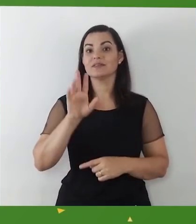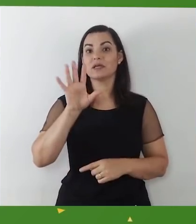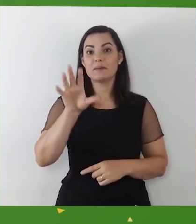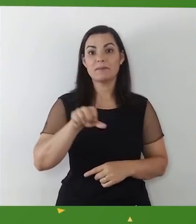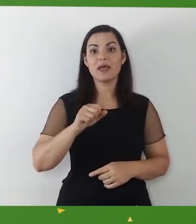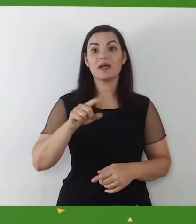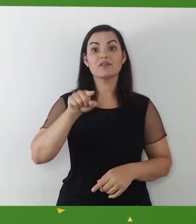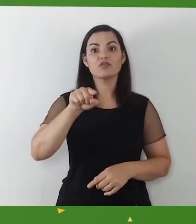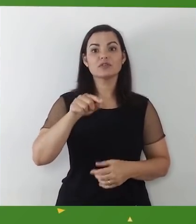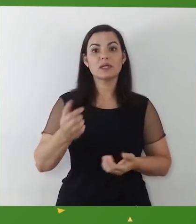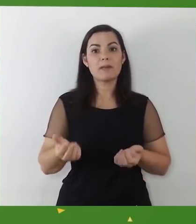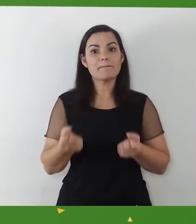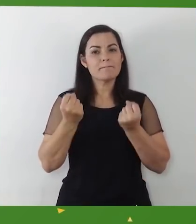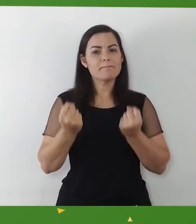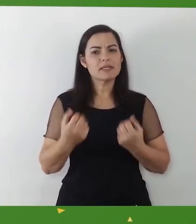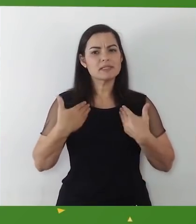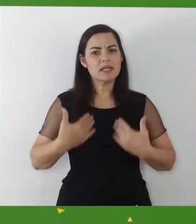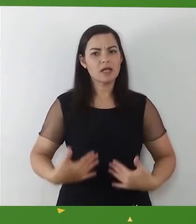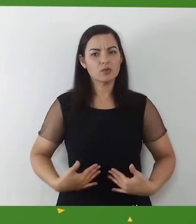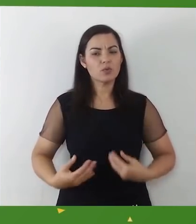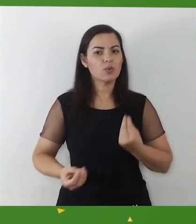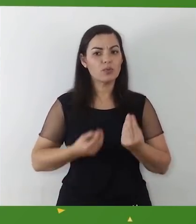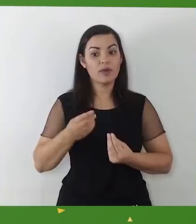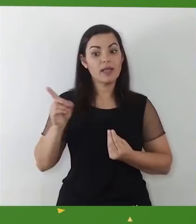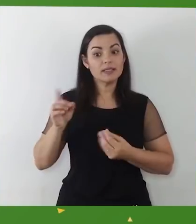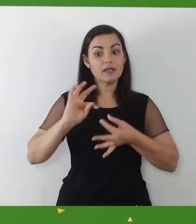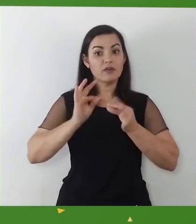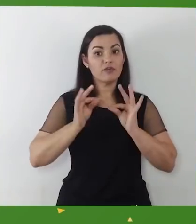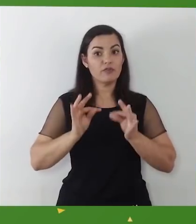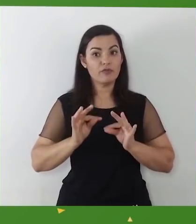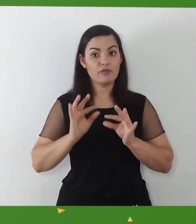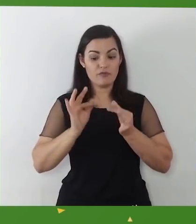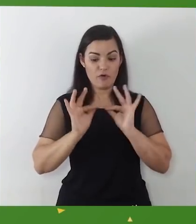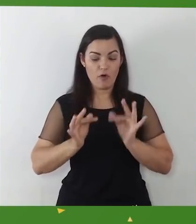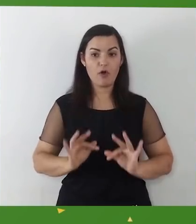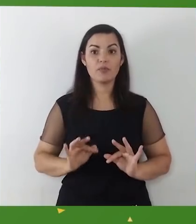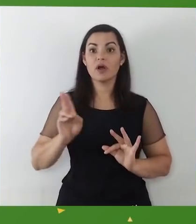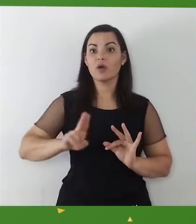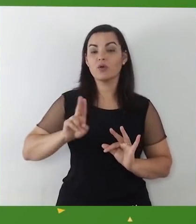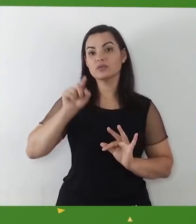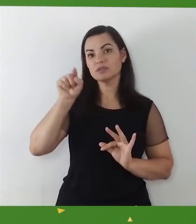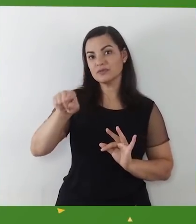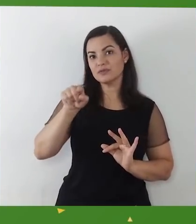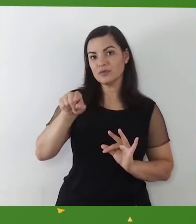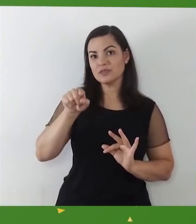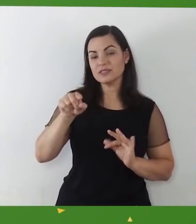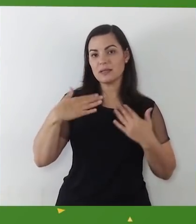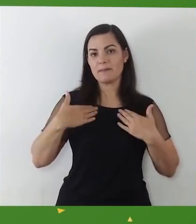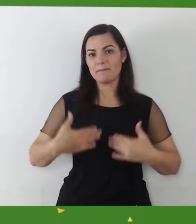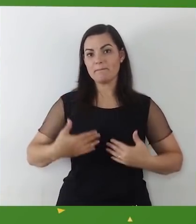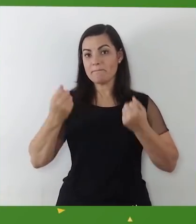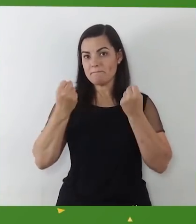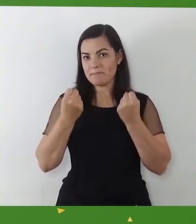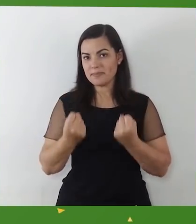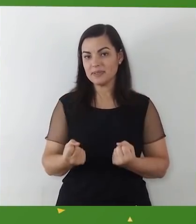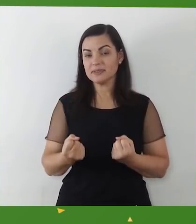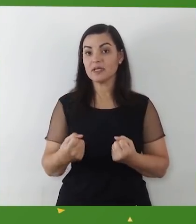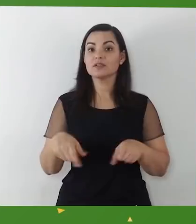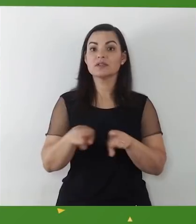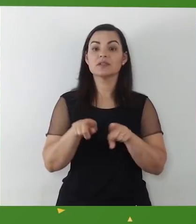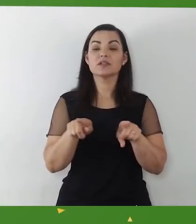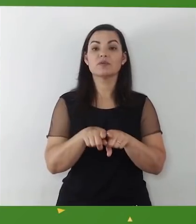maioria das embalagens não tem Braille. Se alguém puder mudar isso, eu agradeço, ok? Um beijo,